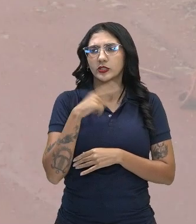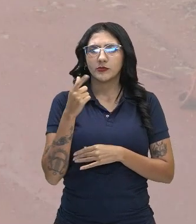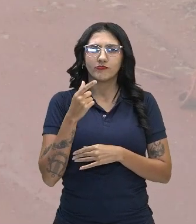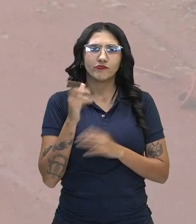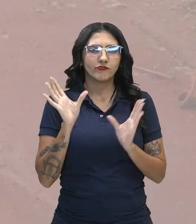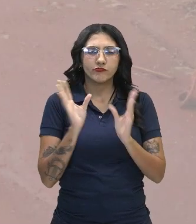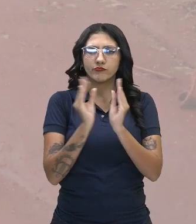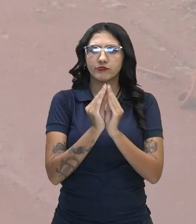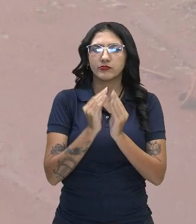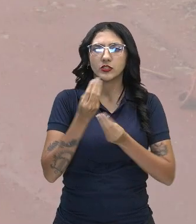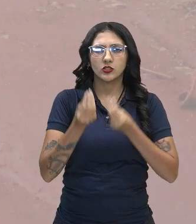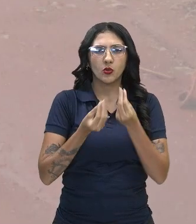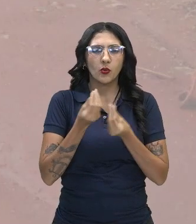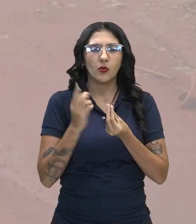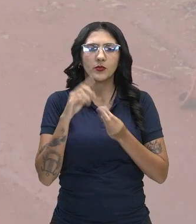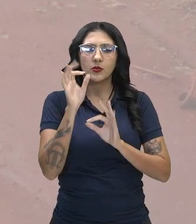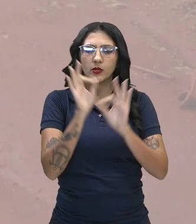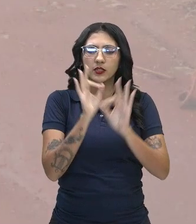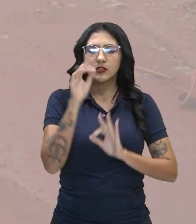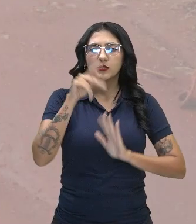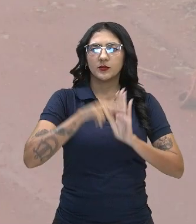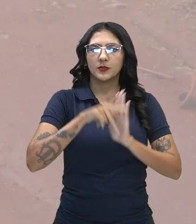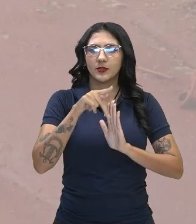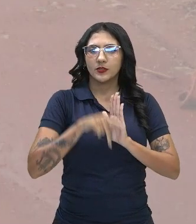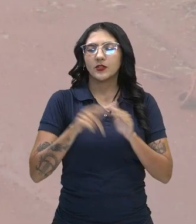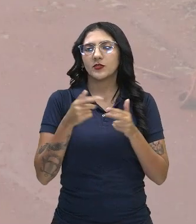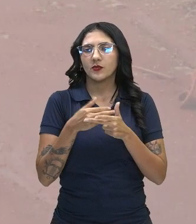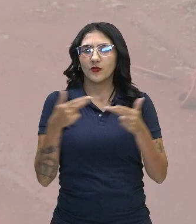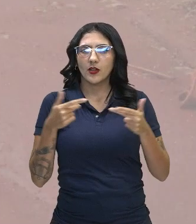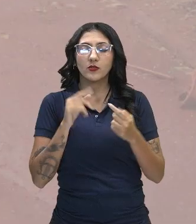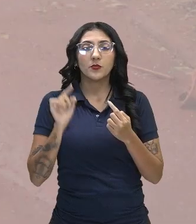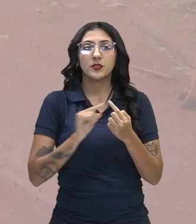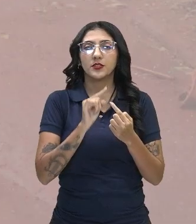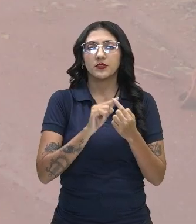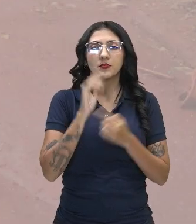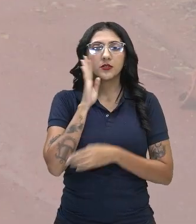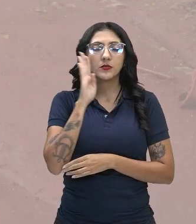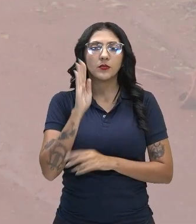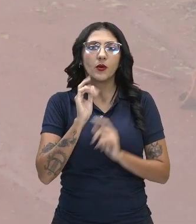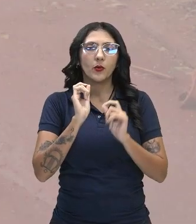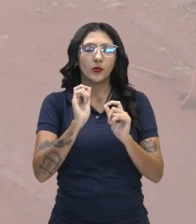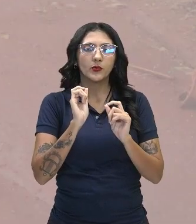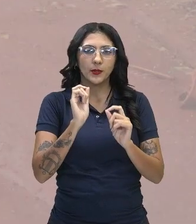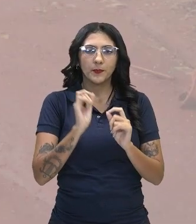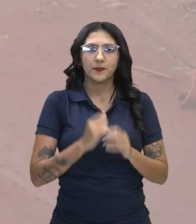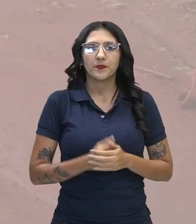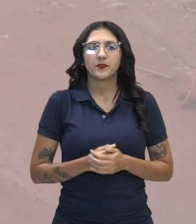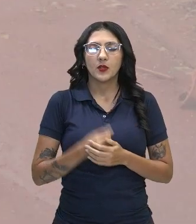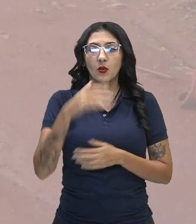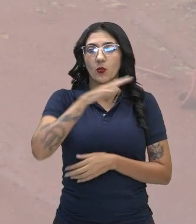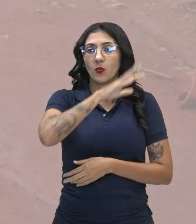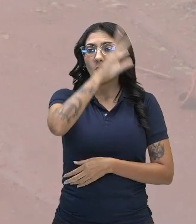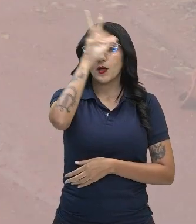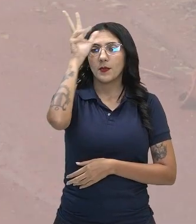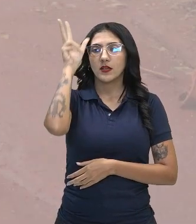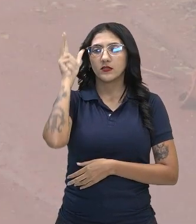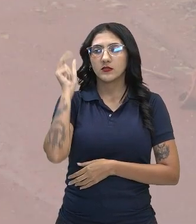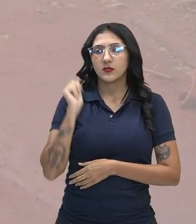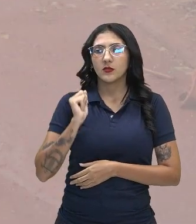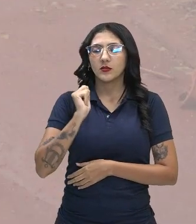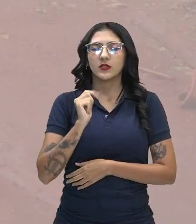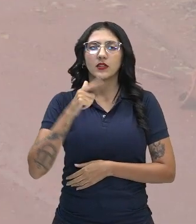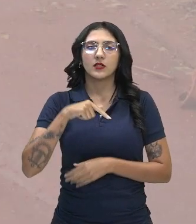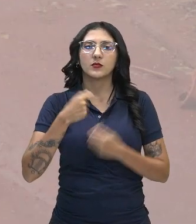de ocupação na Amazônia. Por quê? Porque o objetivo é trazer o Amazonas, levar ele para mais próximo